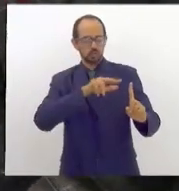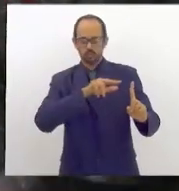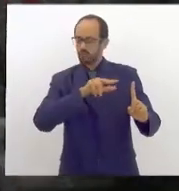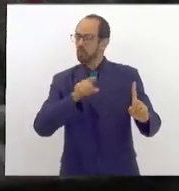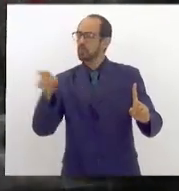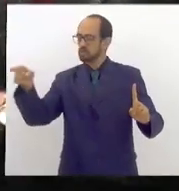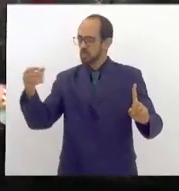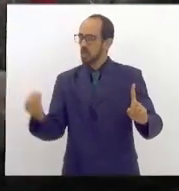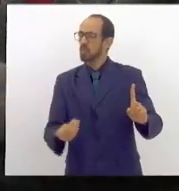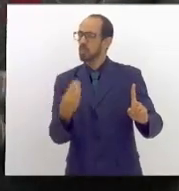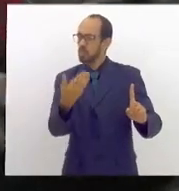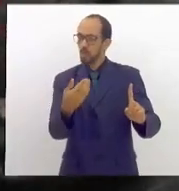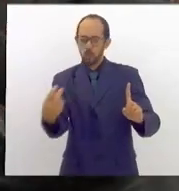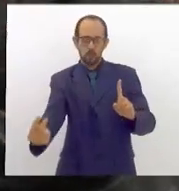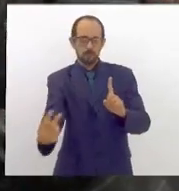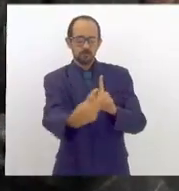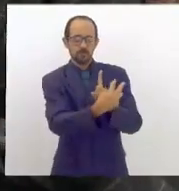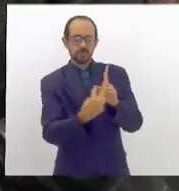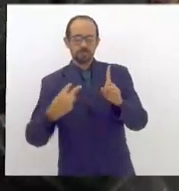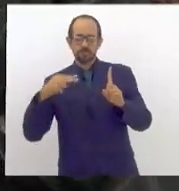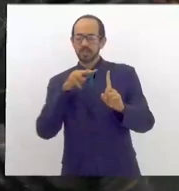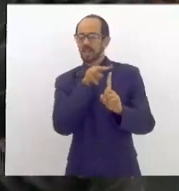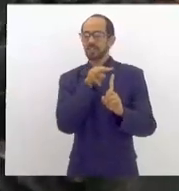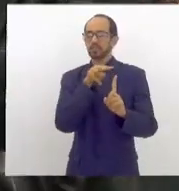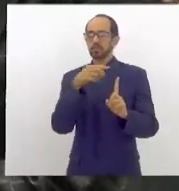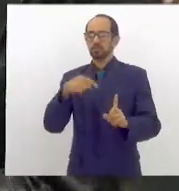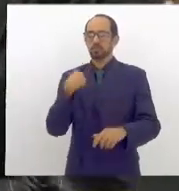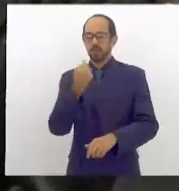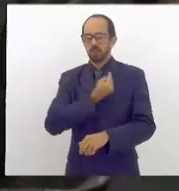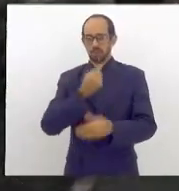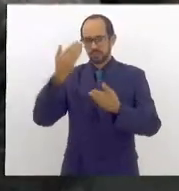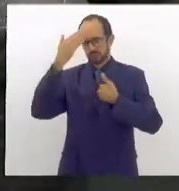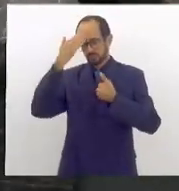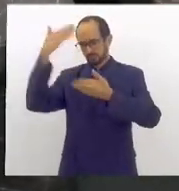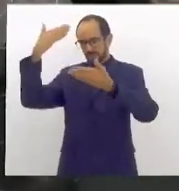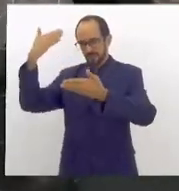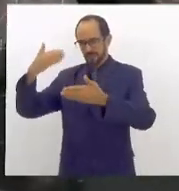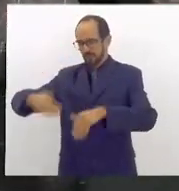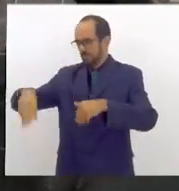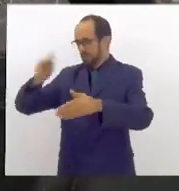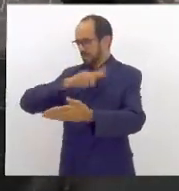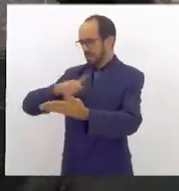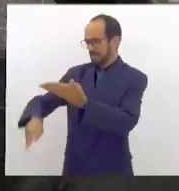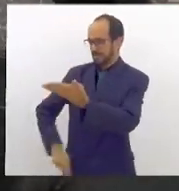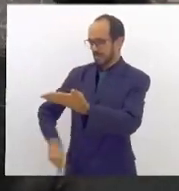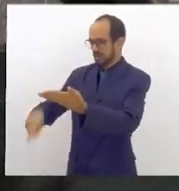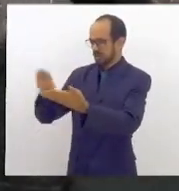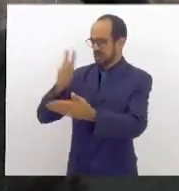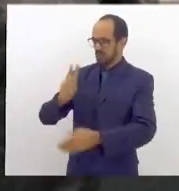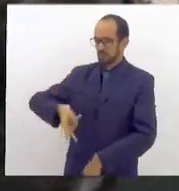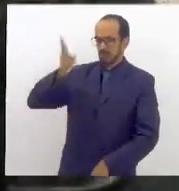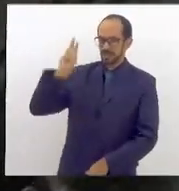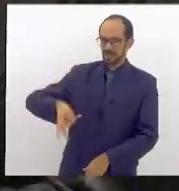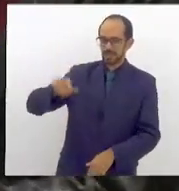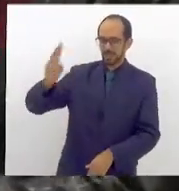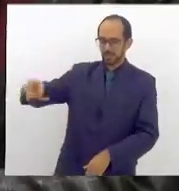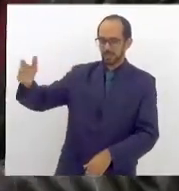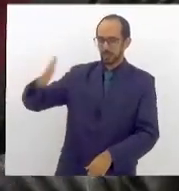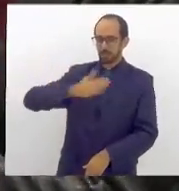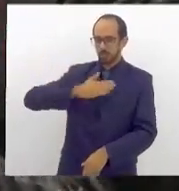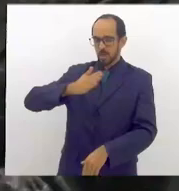visibilidade nós agradecemos muito vocês Presidente você vai ser eternamente meu